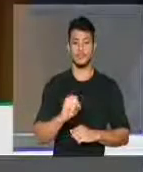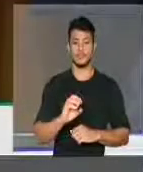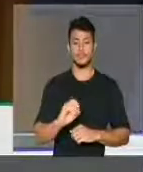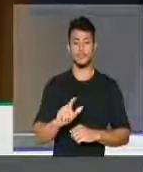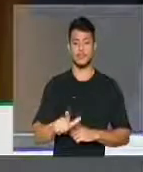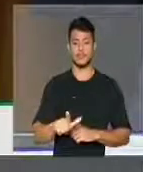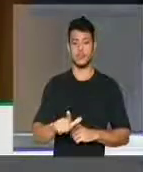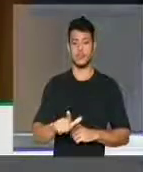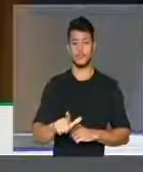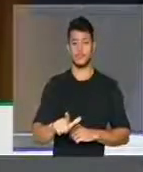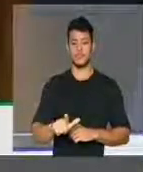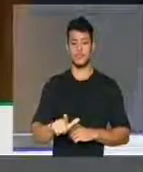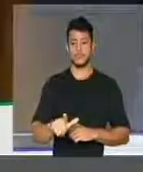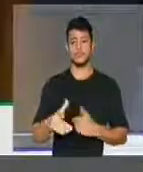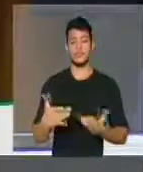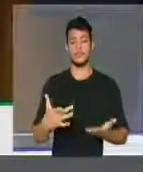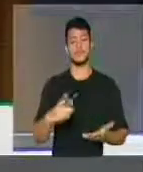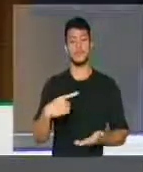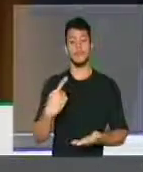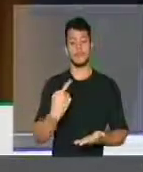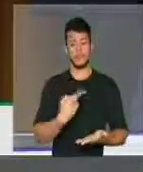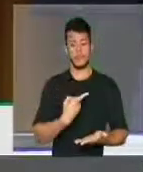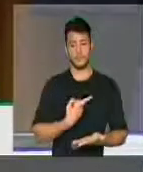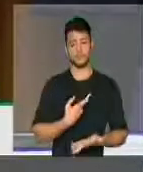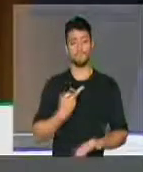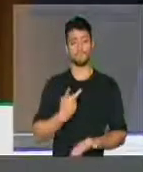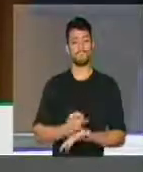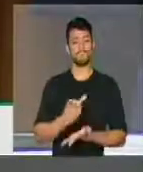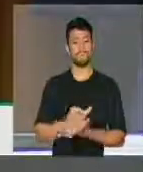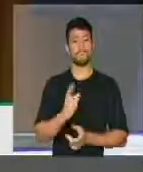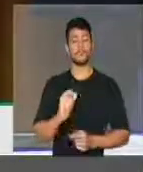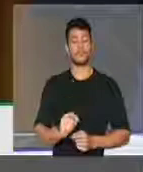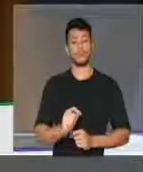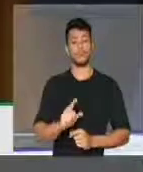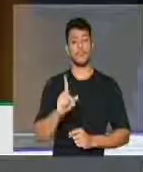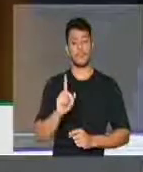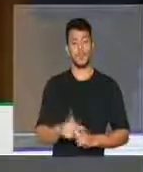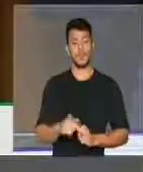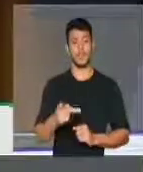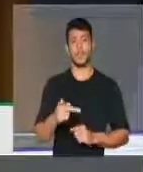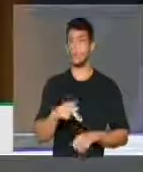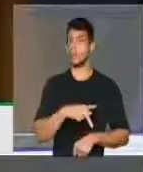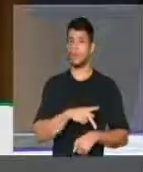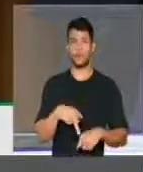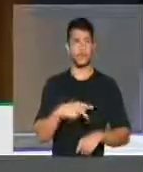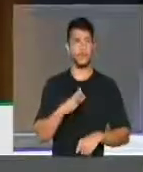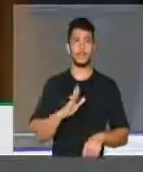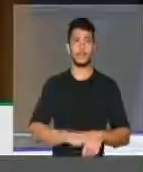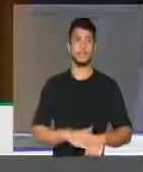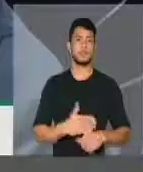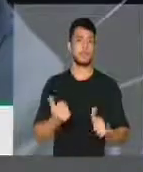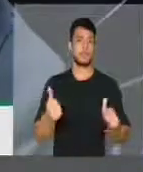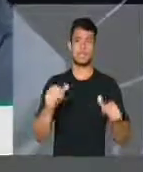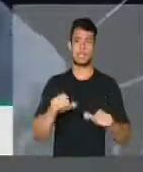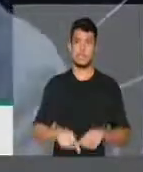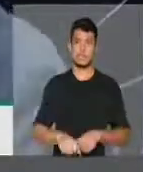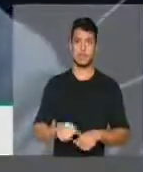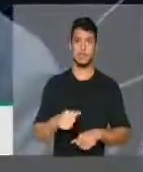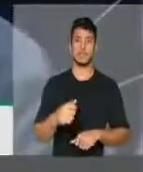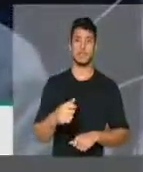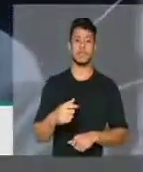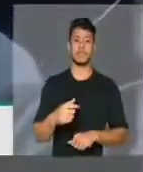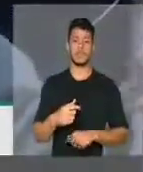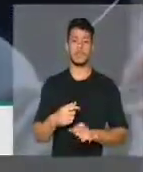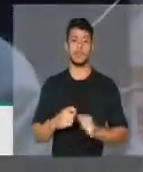O pessoal insiste em que esse é o país da injustiça fiscal e tributária, da tributação